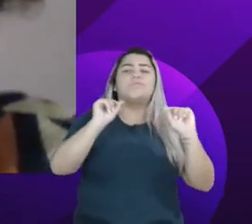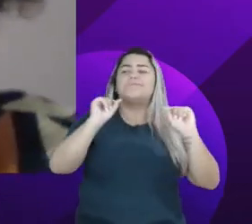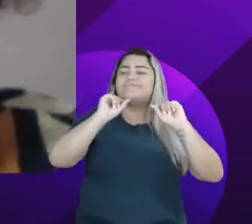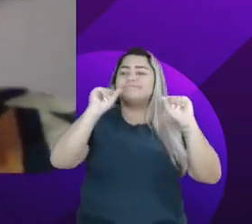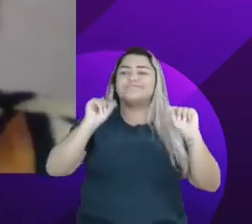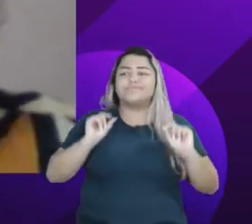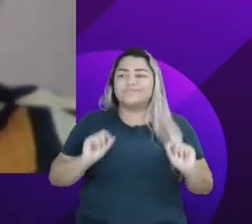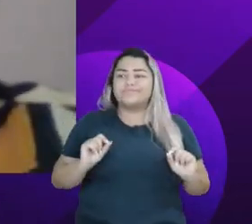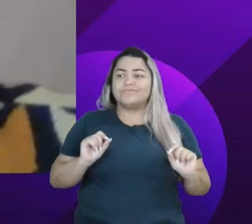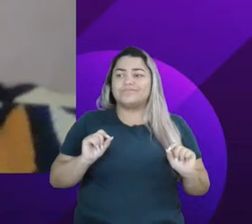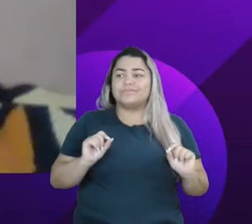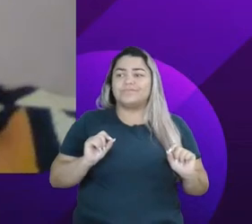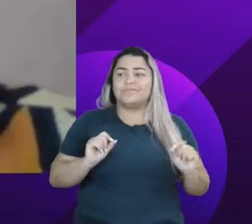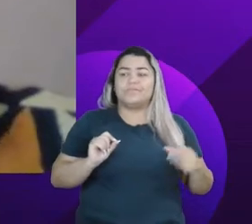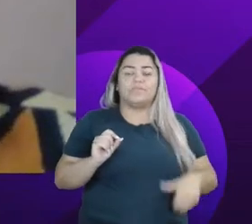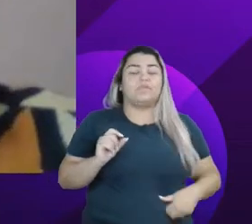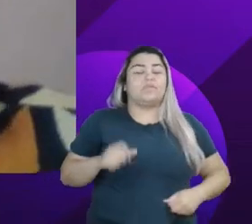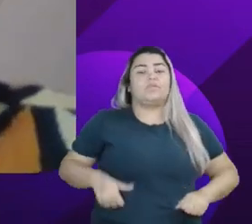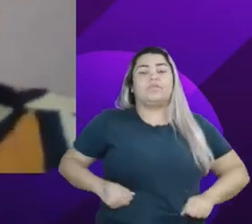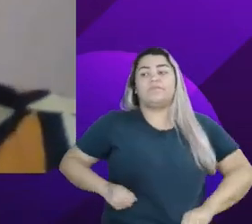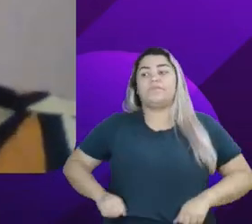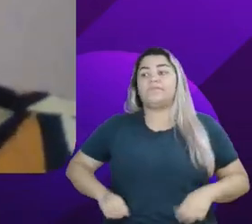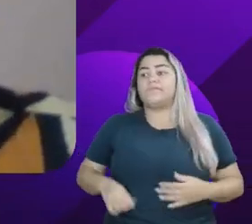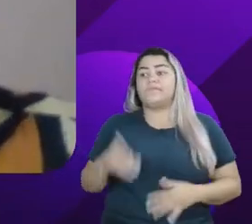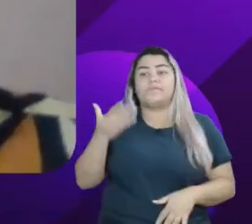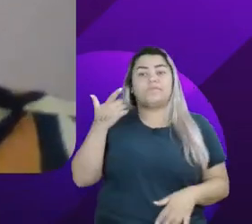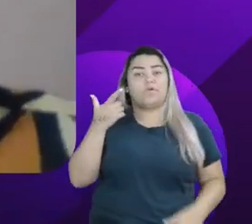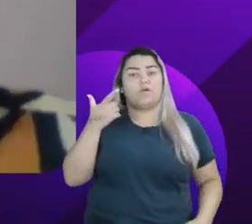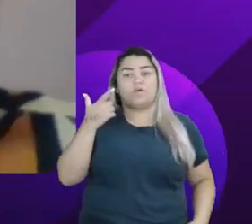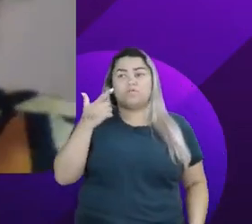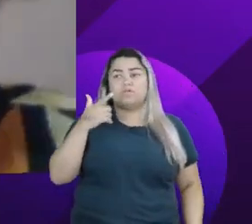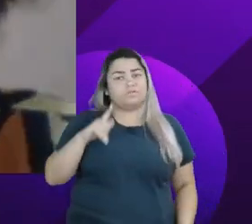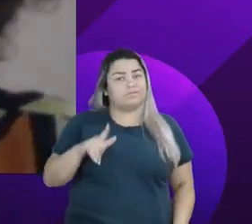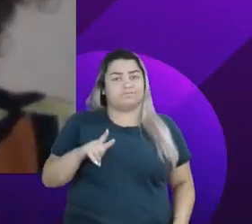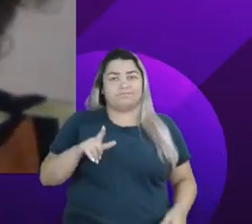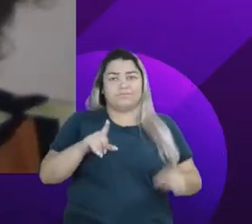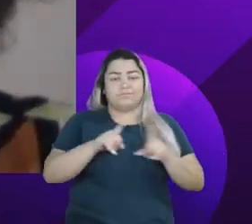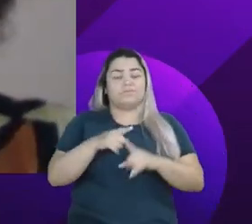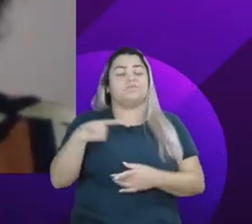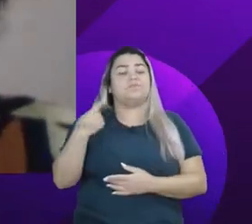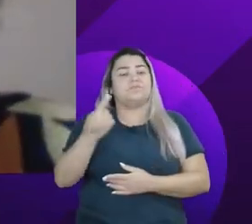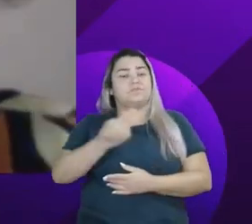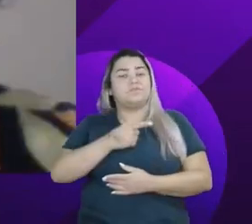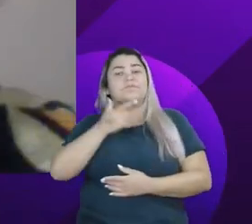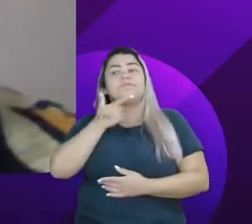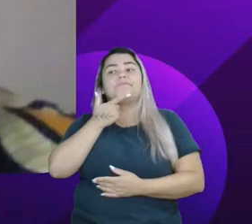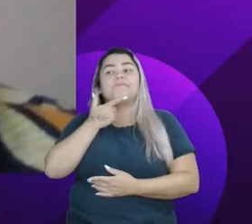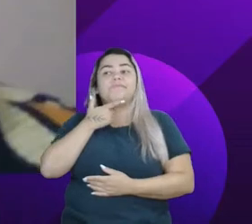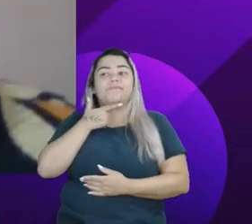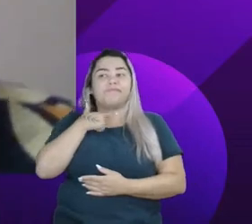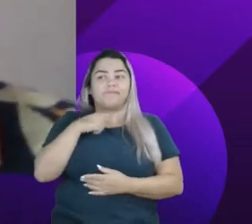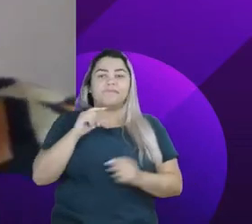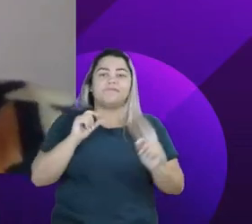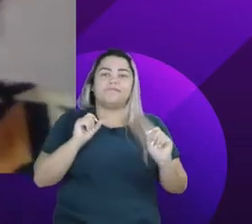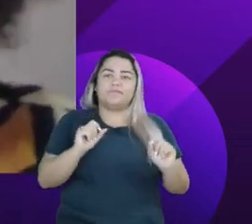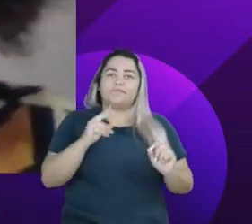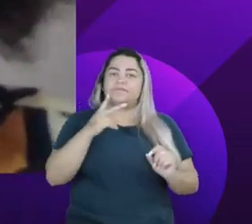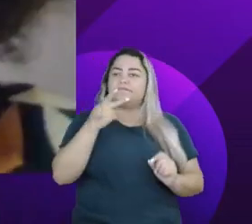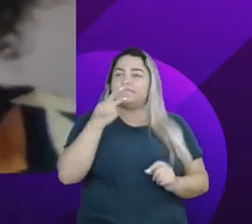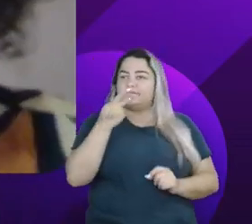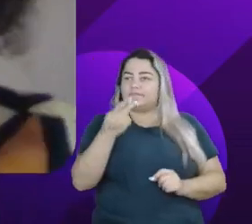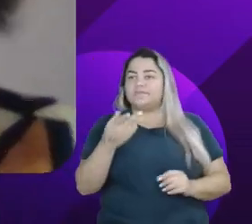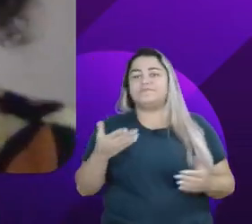cultura não conseguia nos visibilizar como nós gostaríamos, né? E aí, dizendo isso,